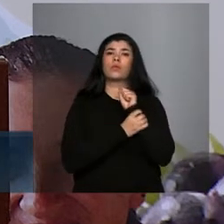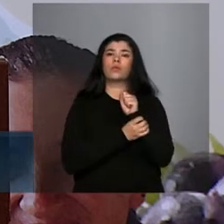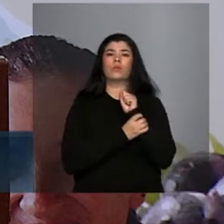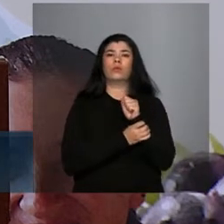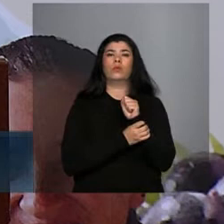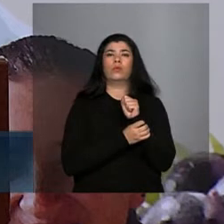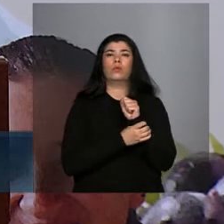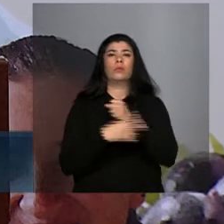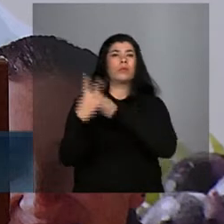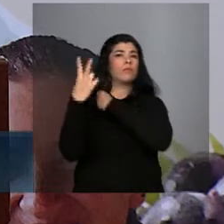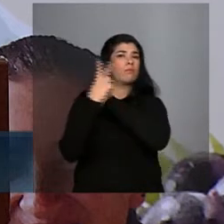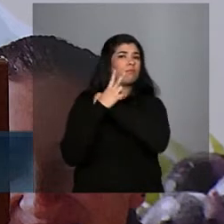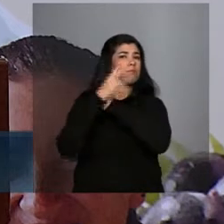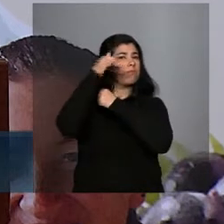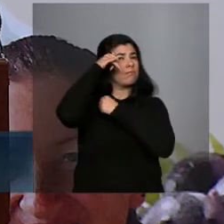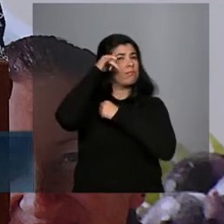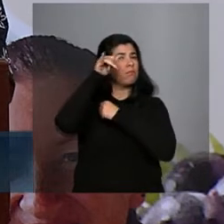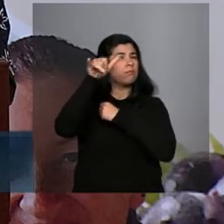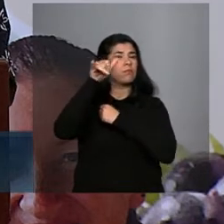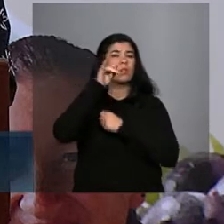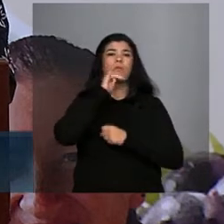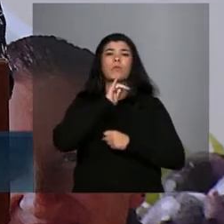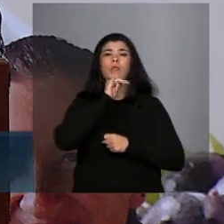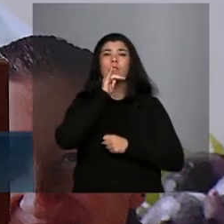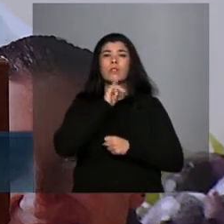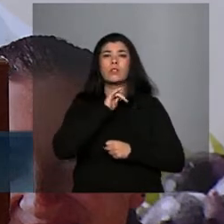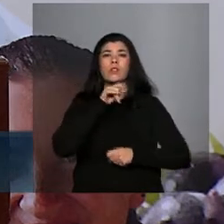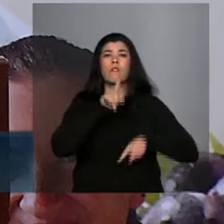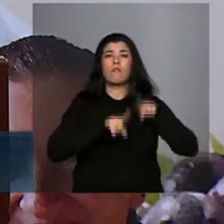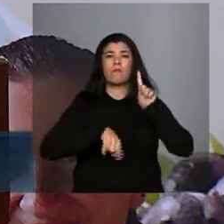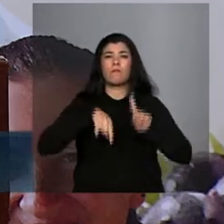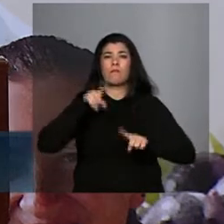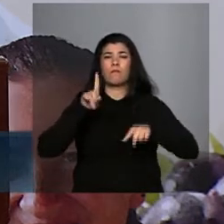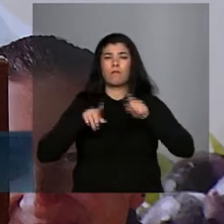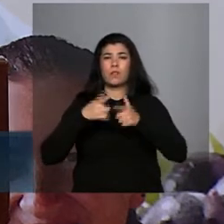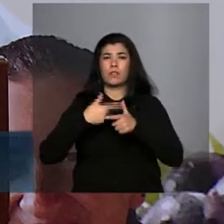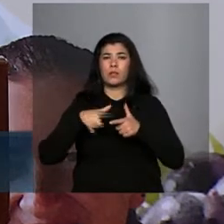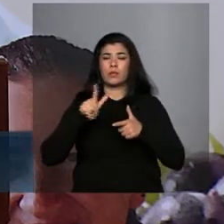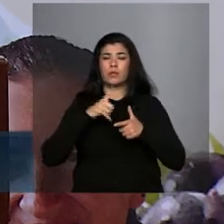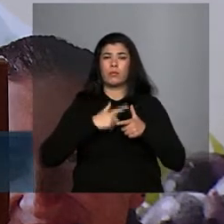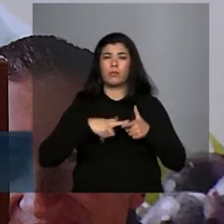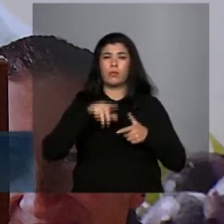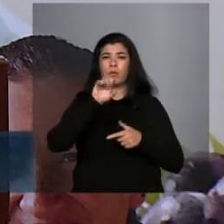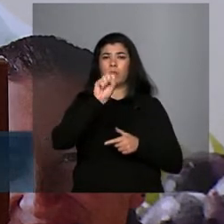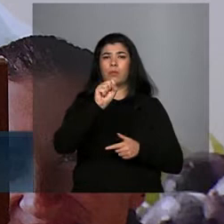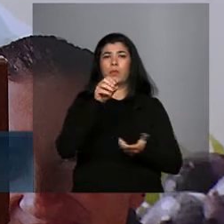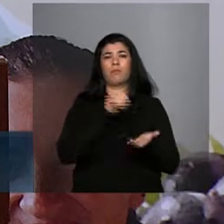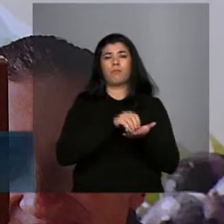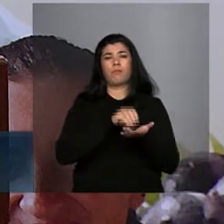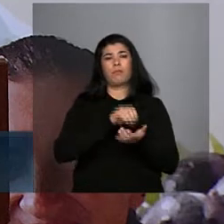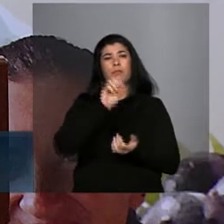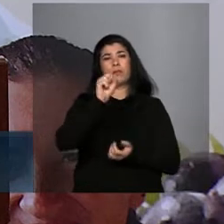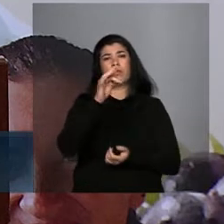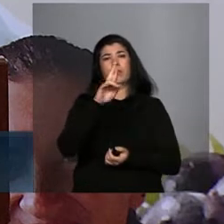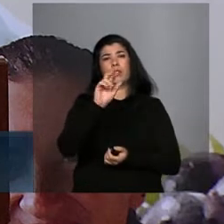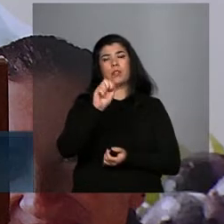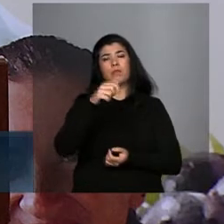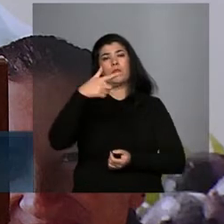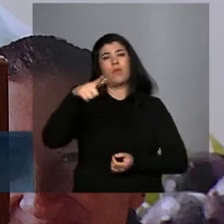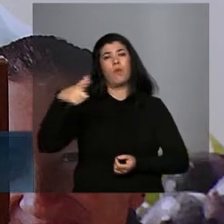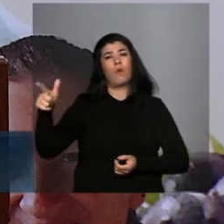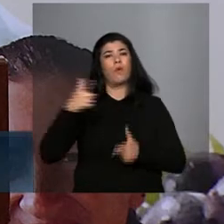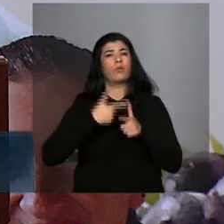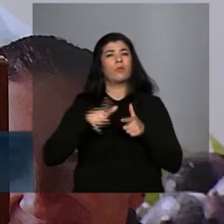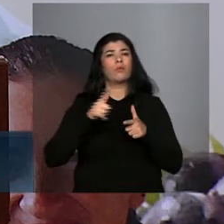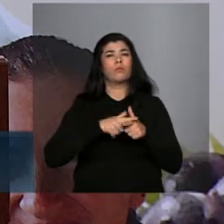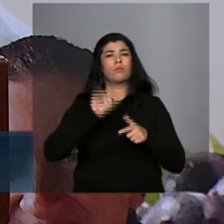se proteger contra as variações da safra ou contra qualquer outra tragédia, até